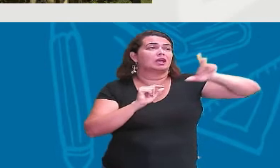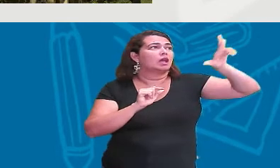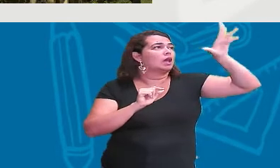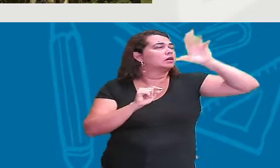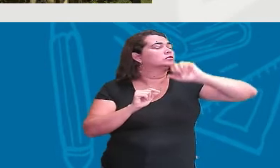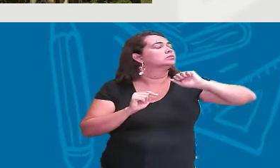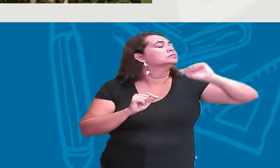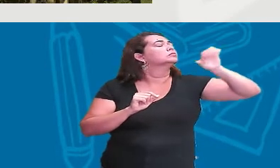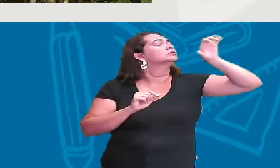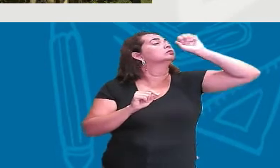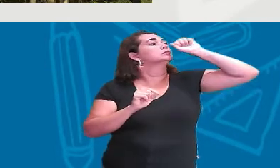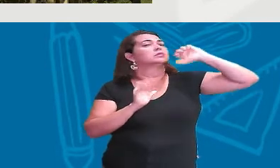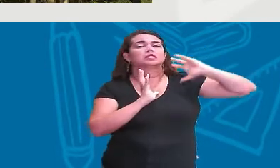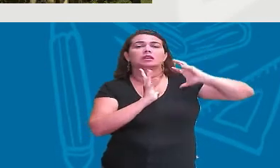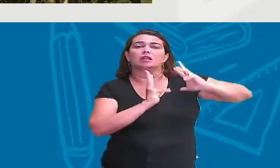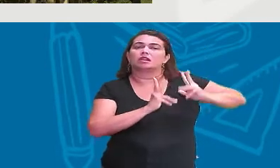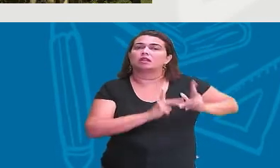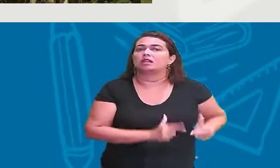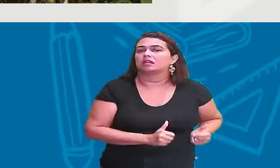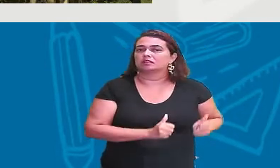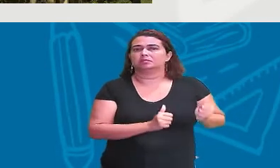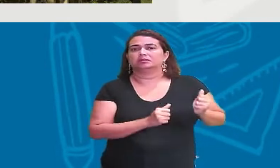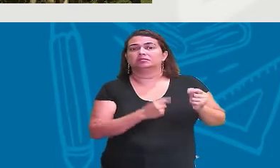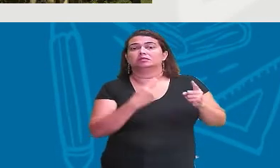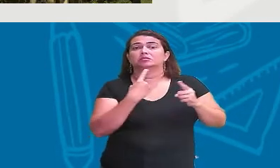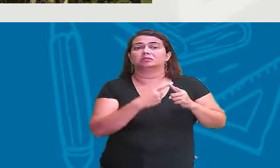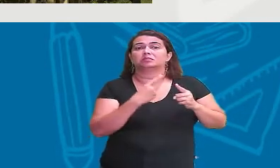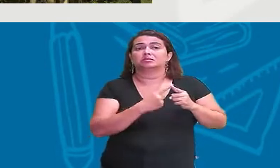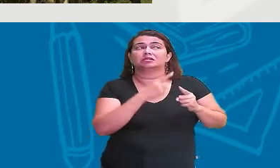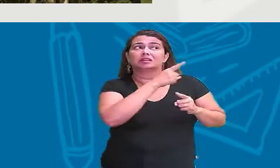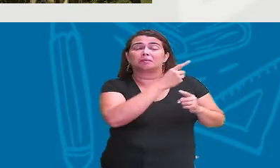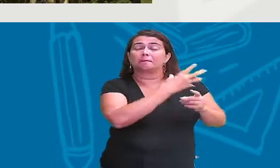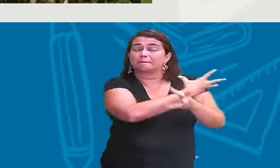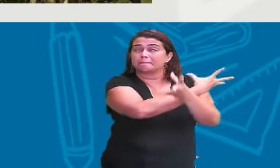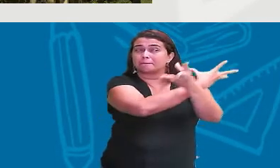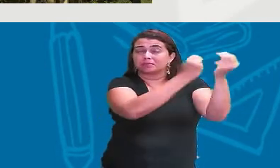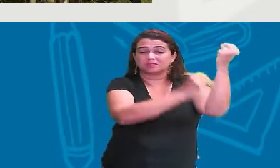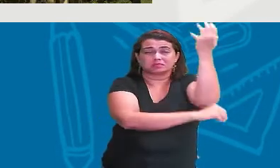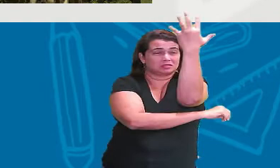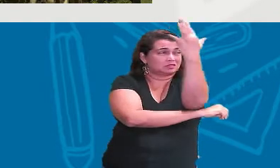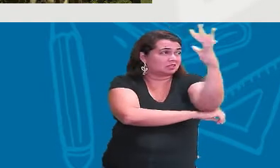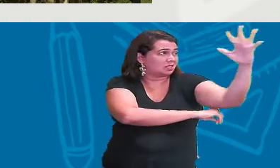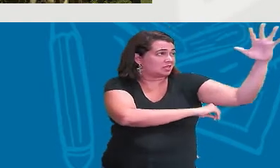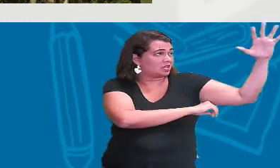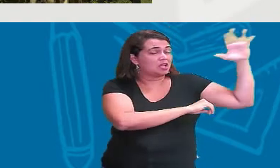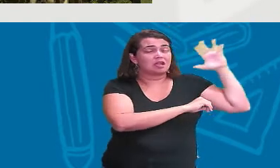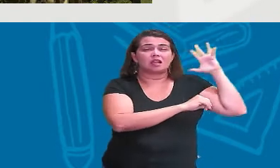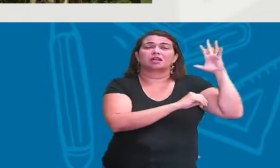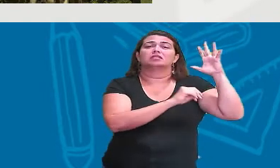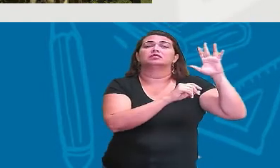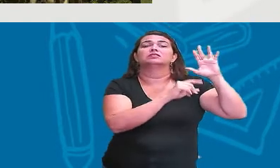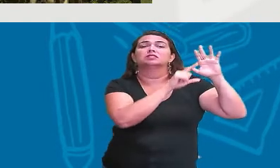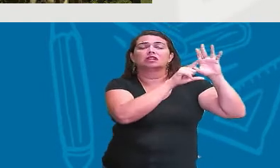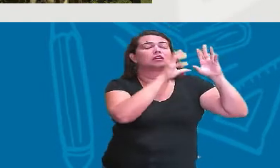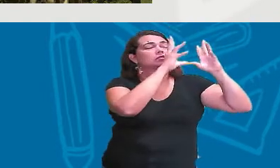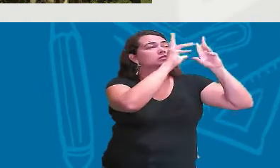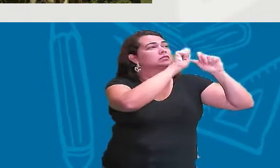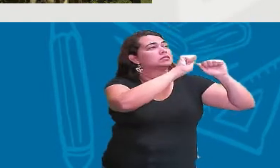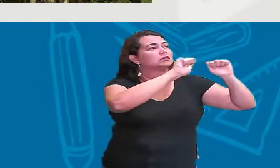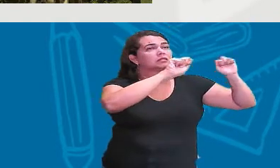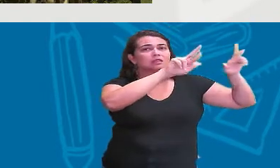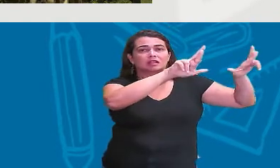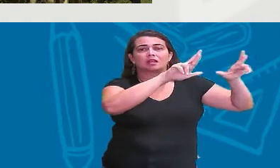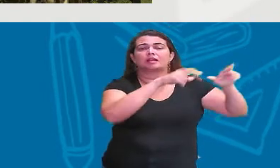ali, até por conta da presença das plantas que nos fornece esse ar puro,